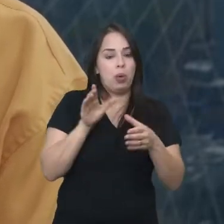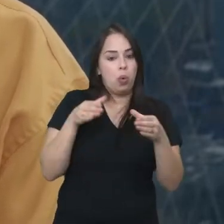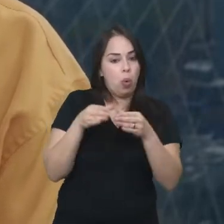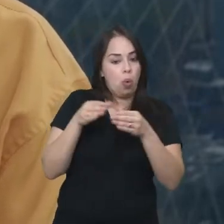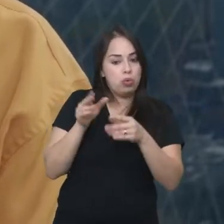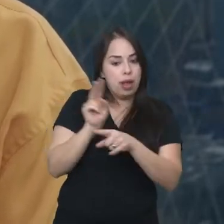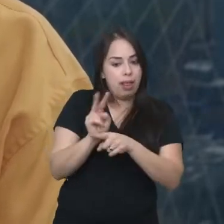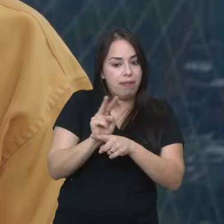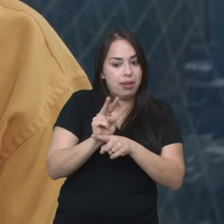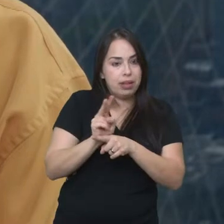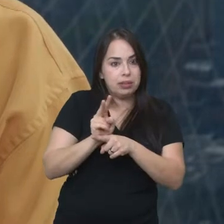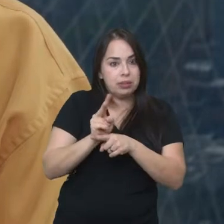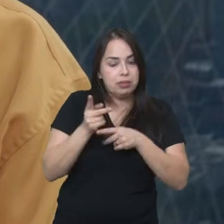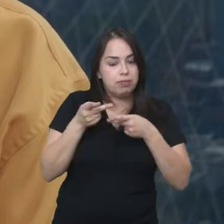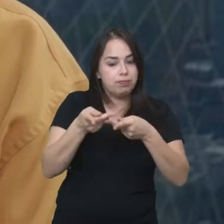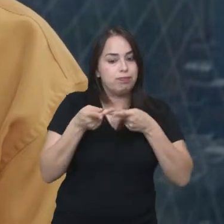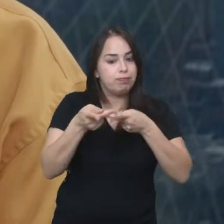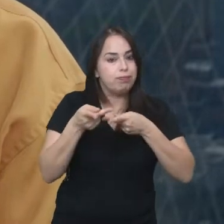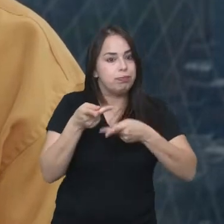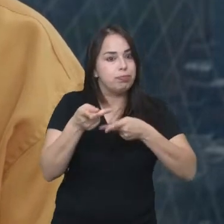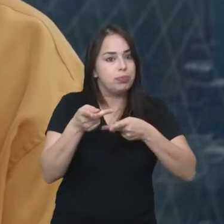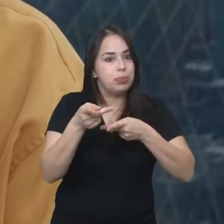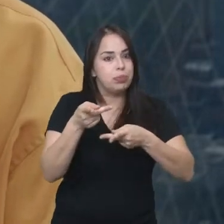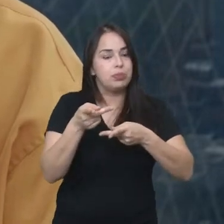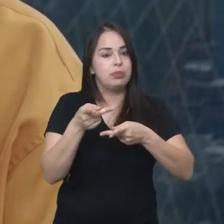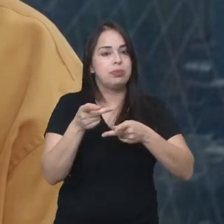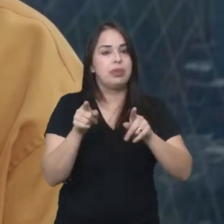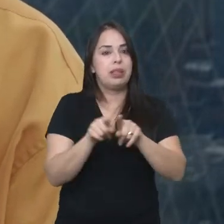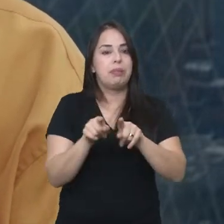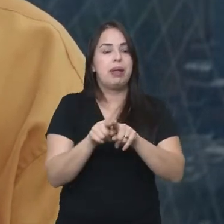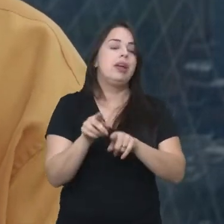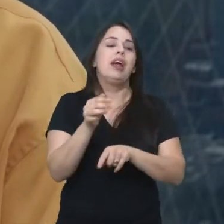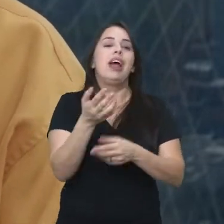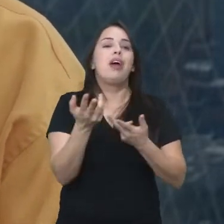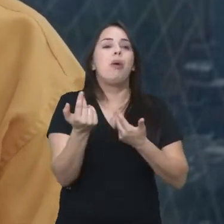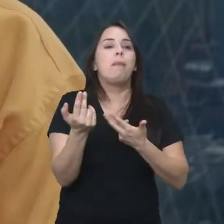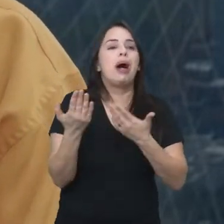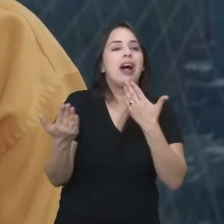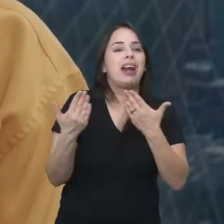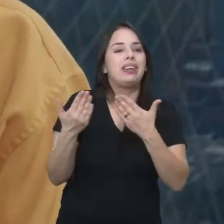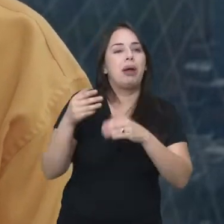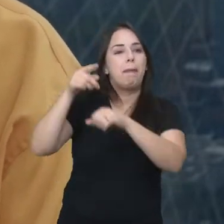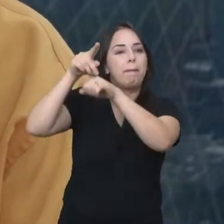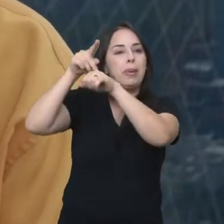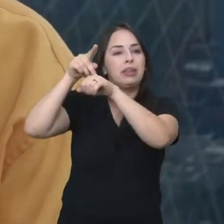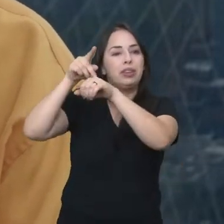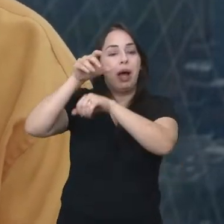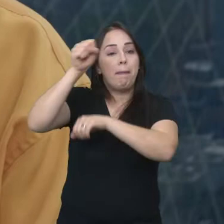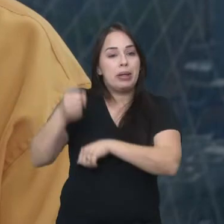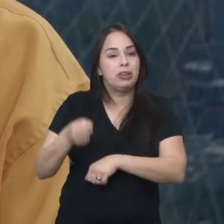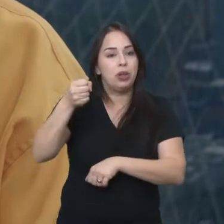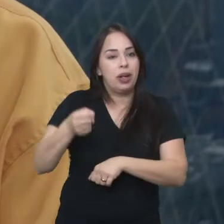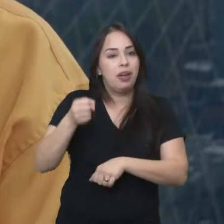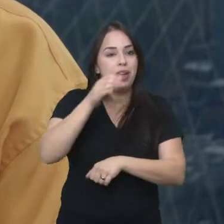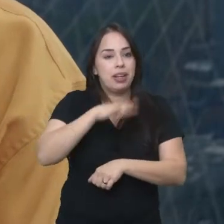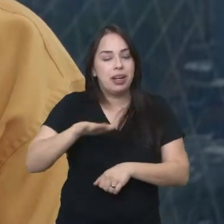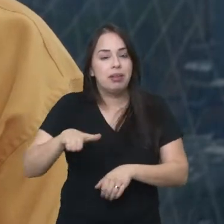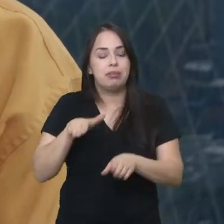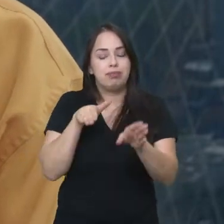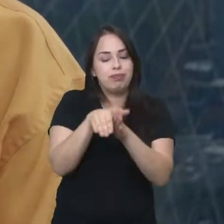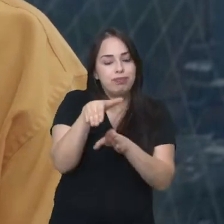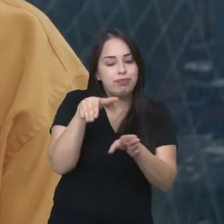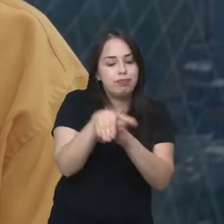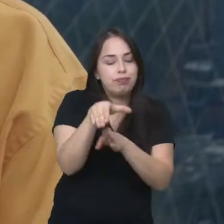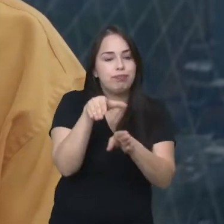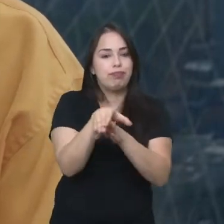fazer visitas, fazendo um pouco do papel aquilo que a pastoral da criança costuma fazer visitas, orientar as famílias com as